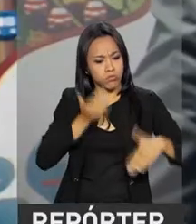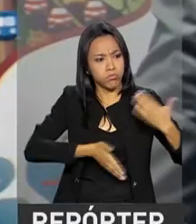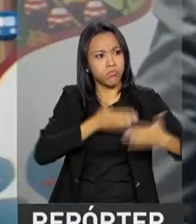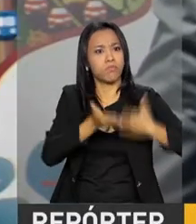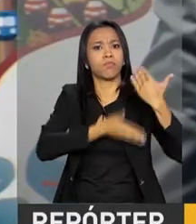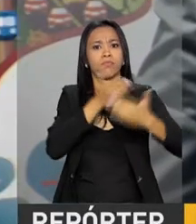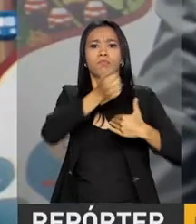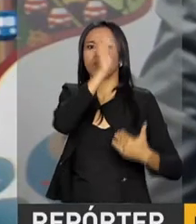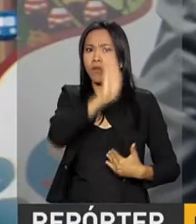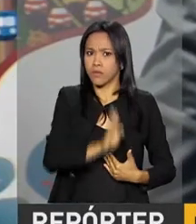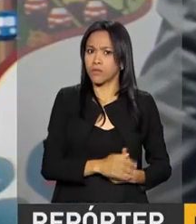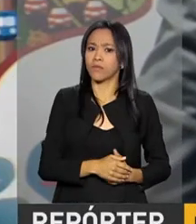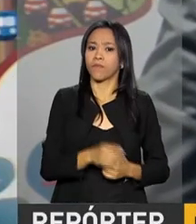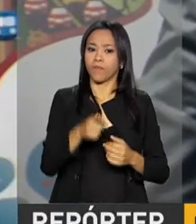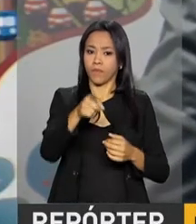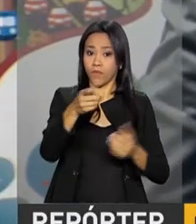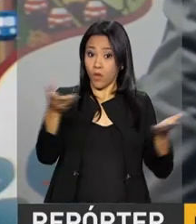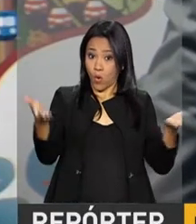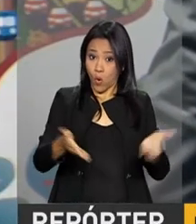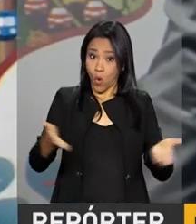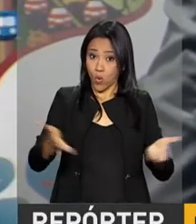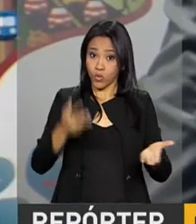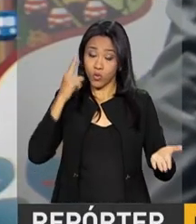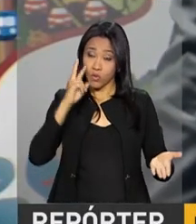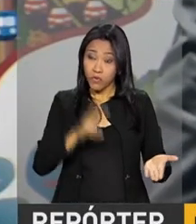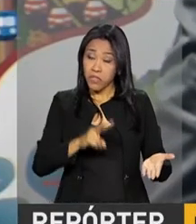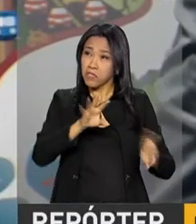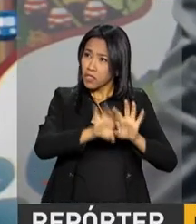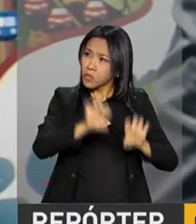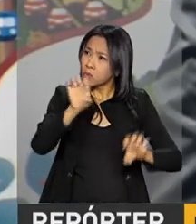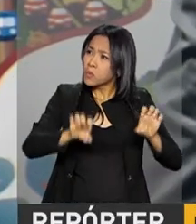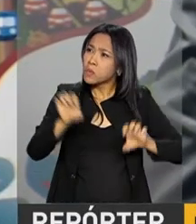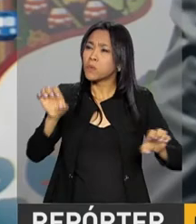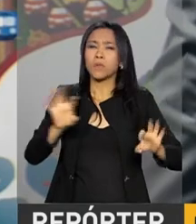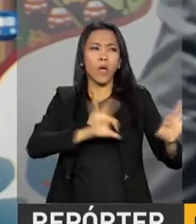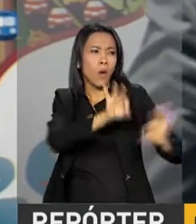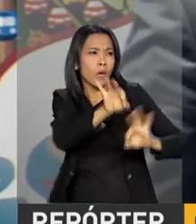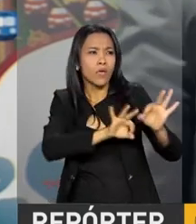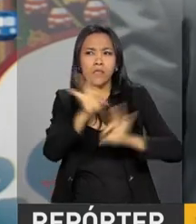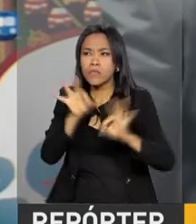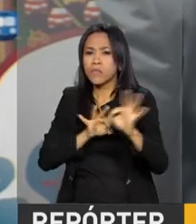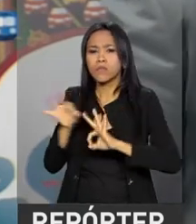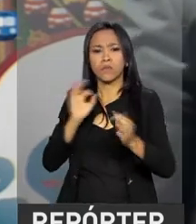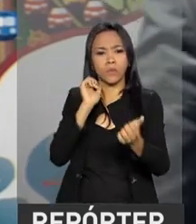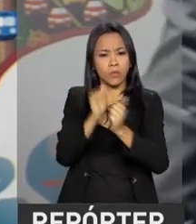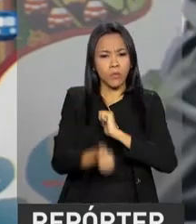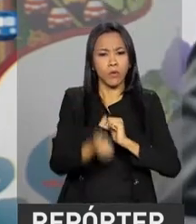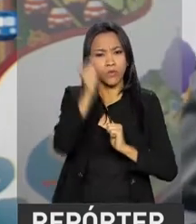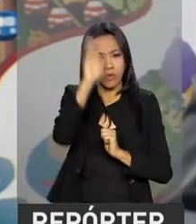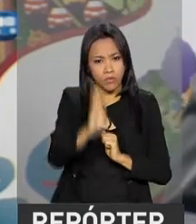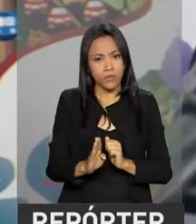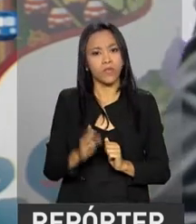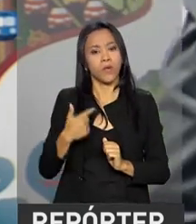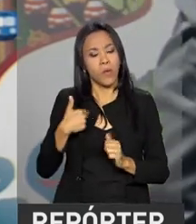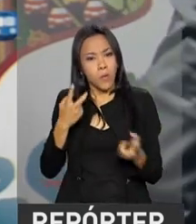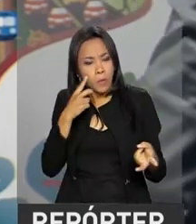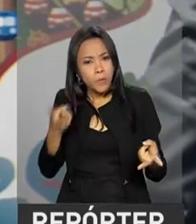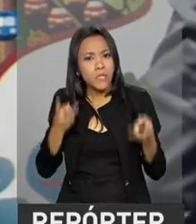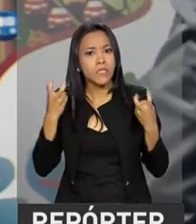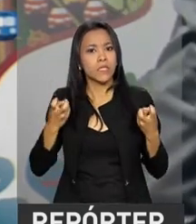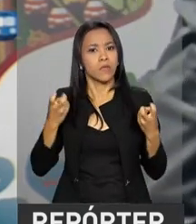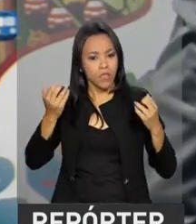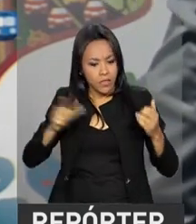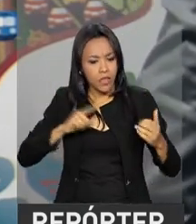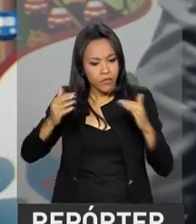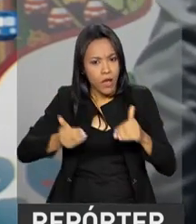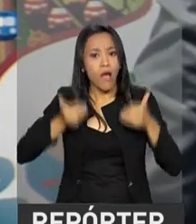quando eu olho a estrutura do esporte de competição brasileiro, eu vejo o avanço que houve,